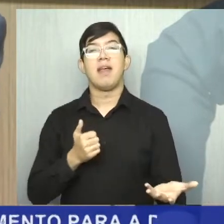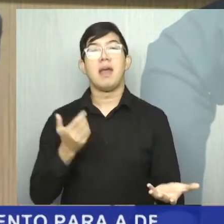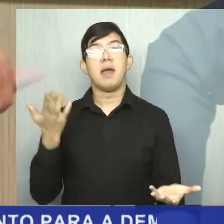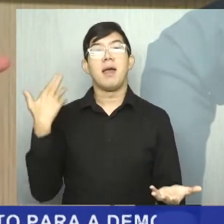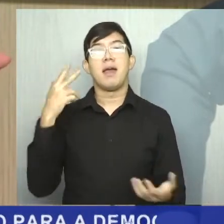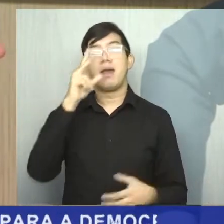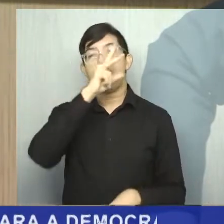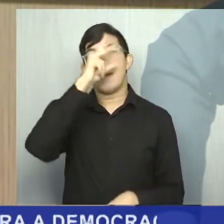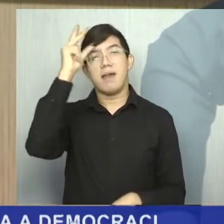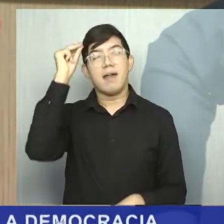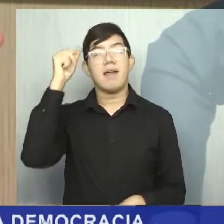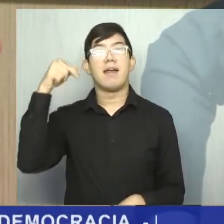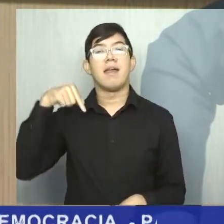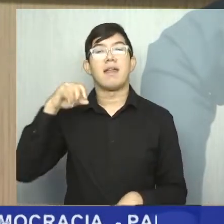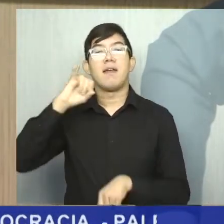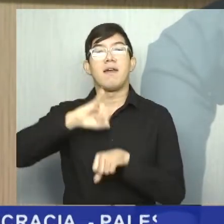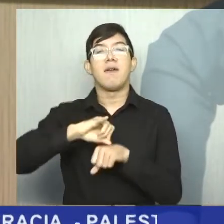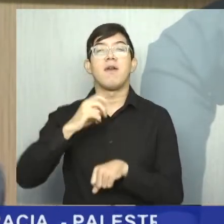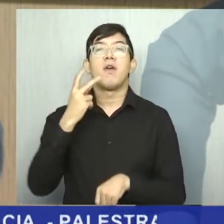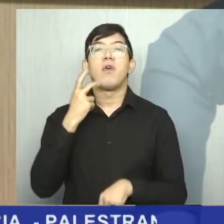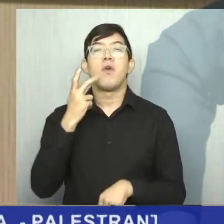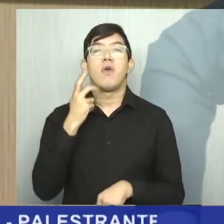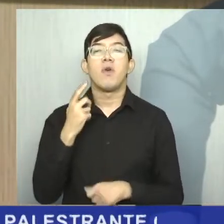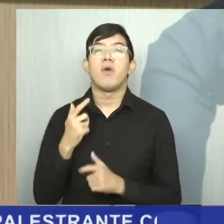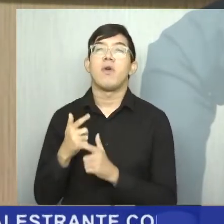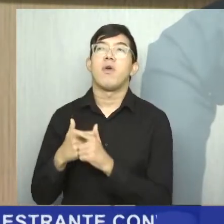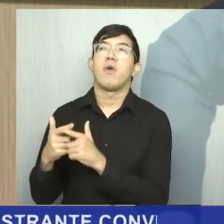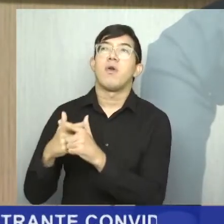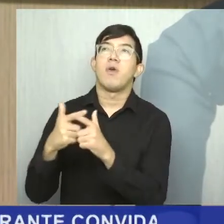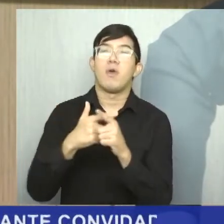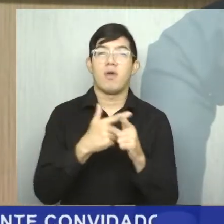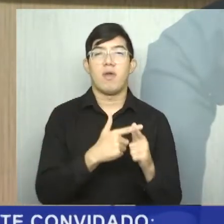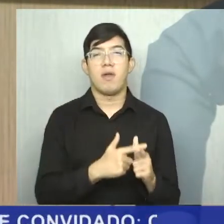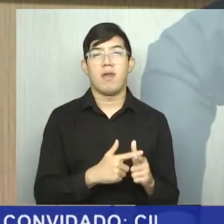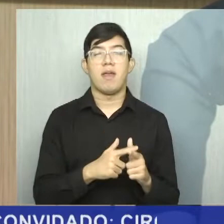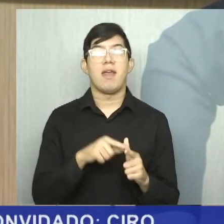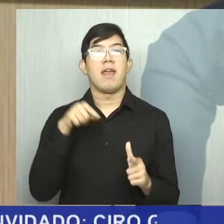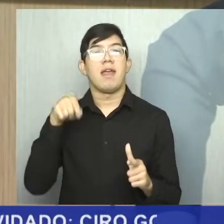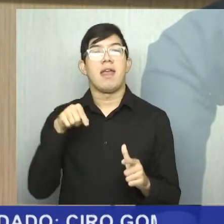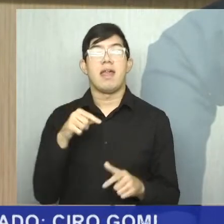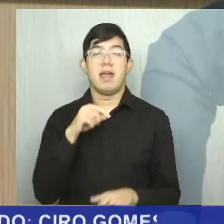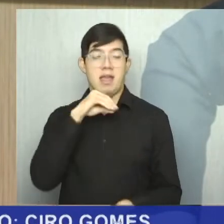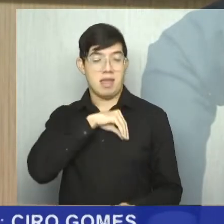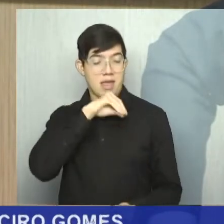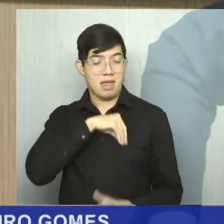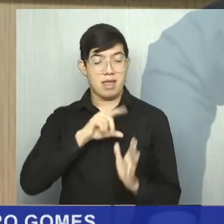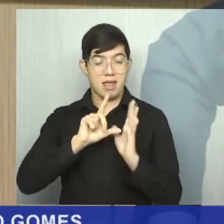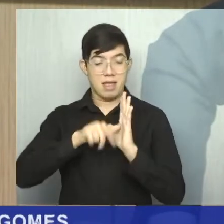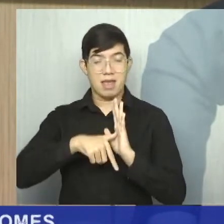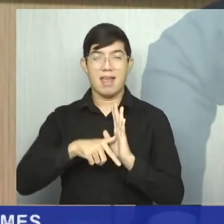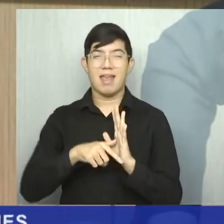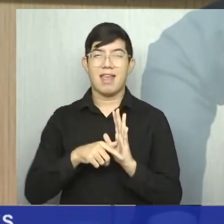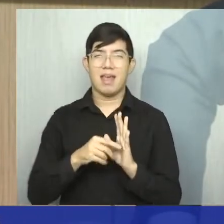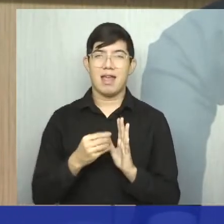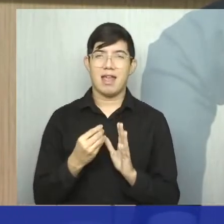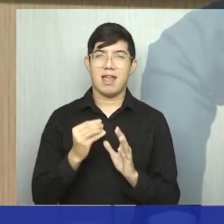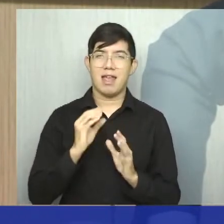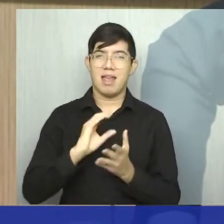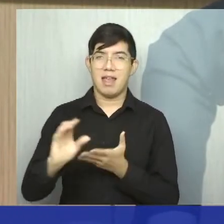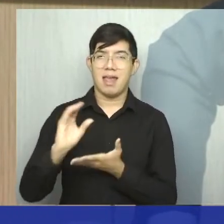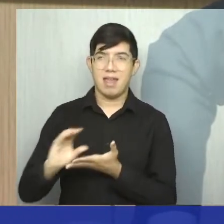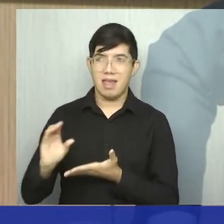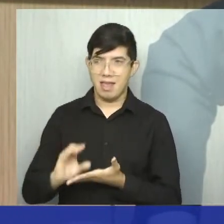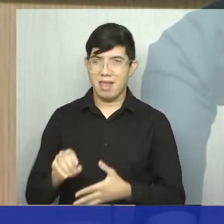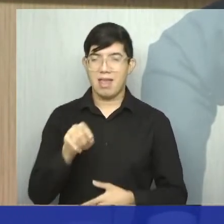que o funcionalismo estava atrasado 3 meses. Hoje as pessoas esquecem tudo isso e tal, mas fazia três administrações. E esse aqui, jovem